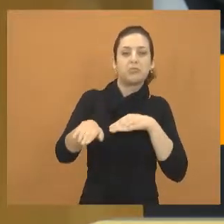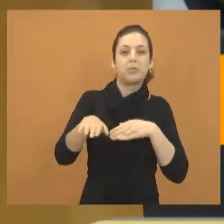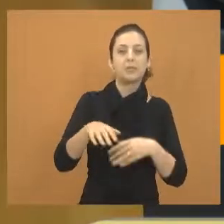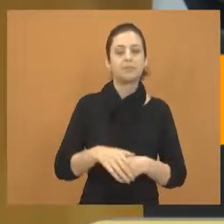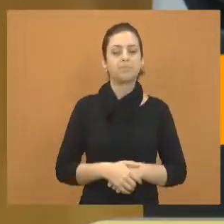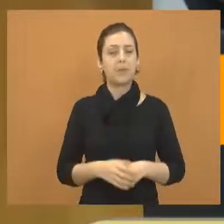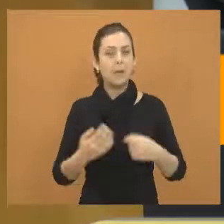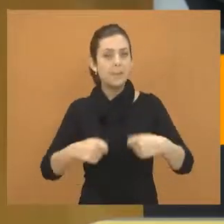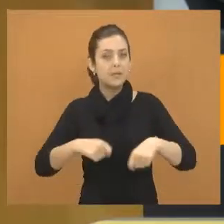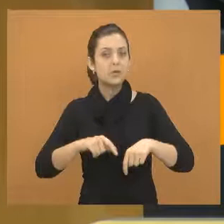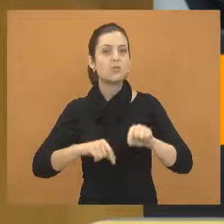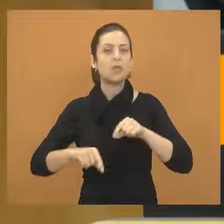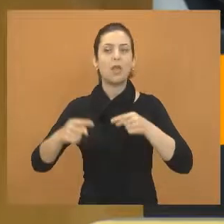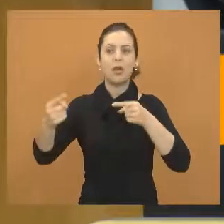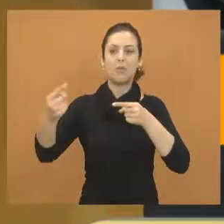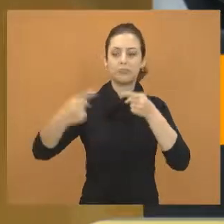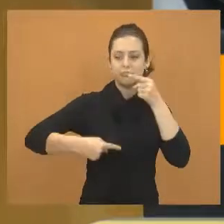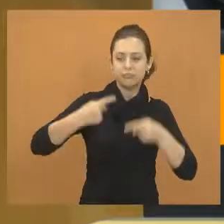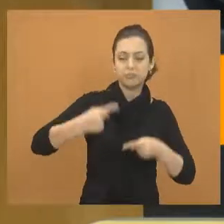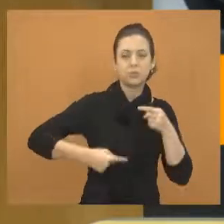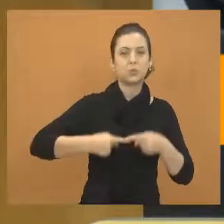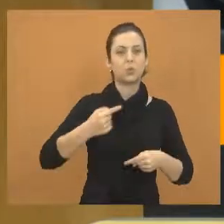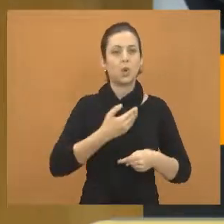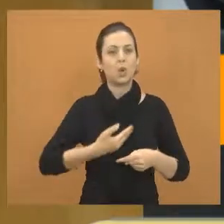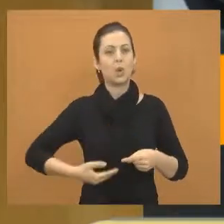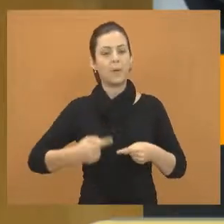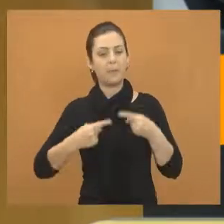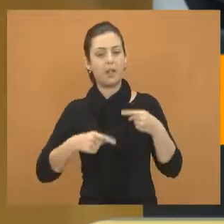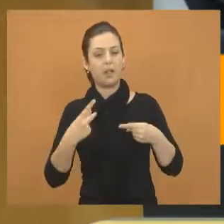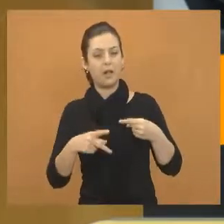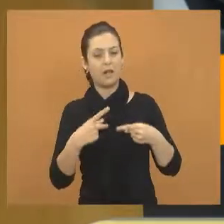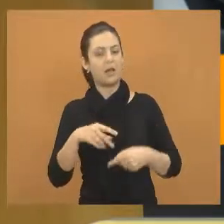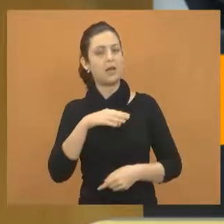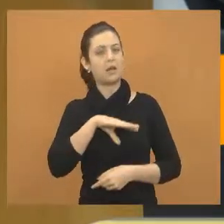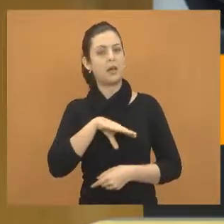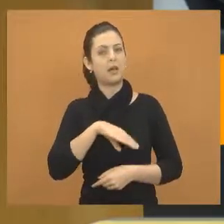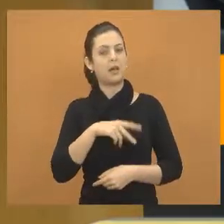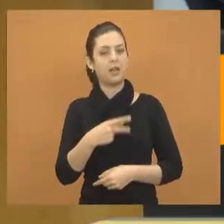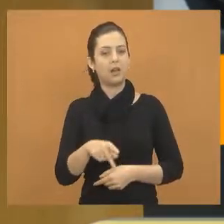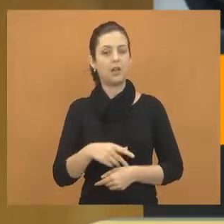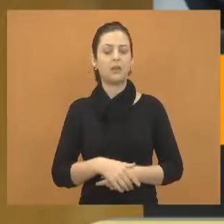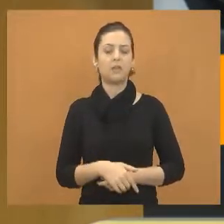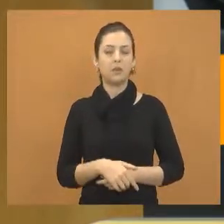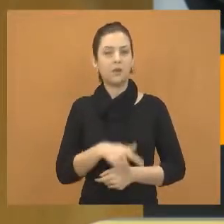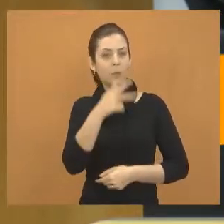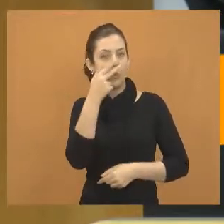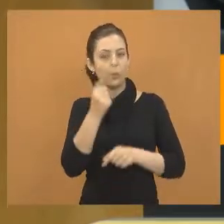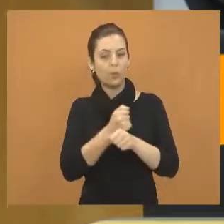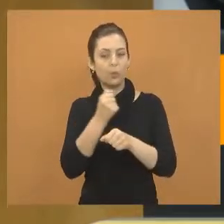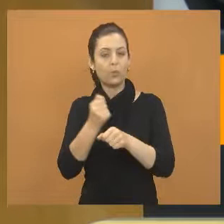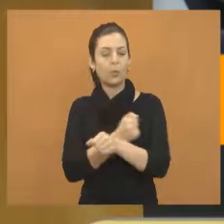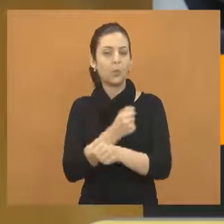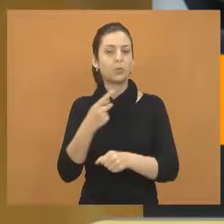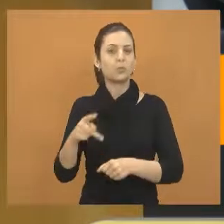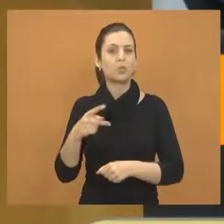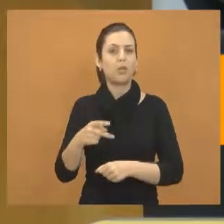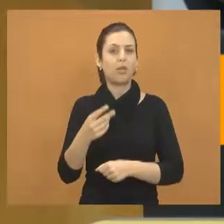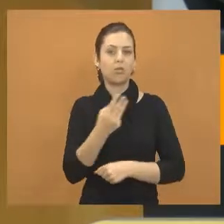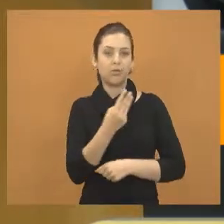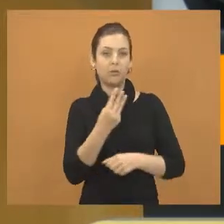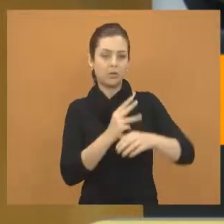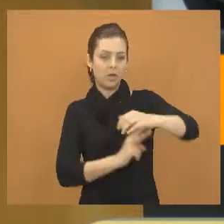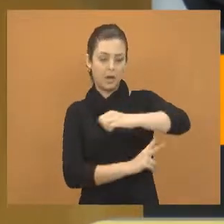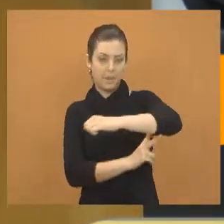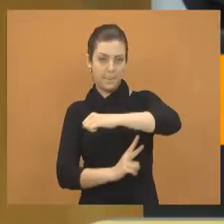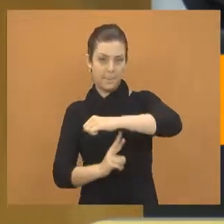a gente tem que trazer, discutir políticas públicas para a nossa cidade. Eu acho que a construção da terceira